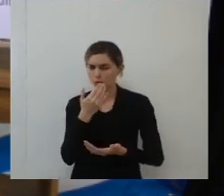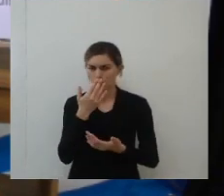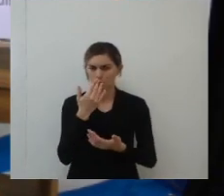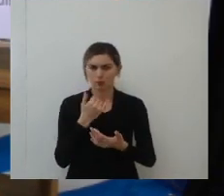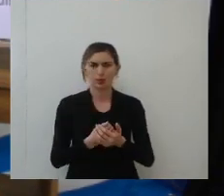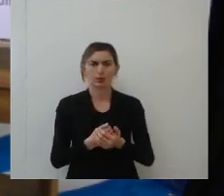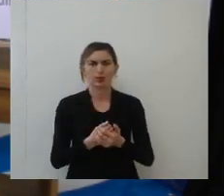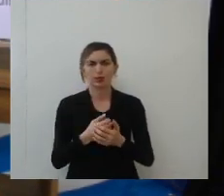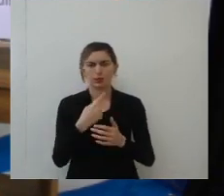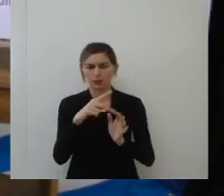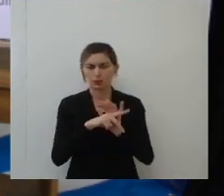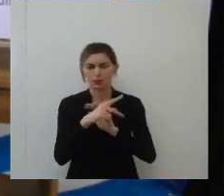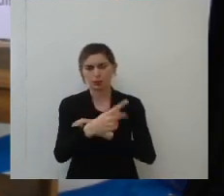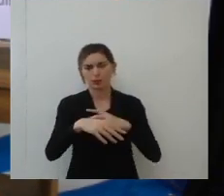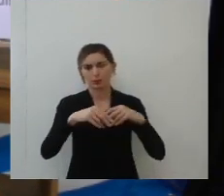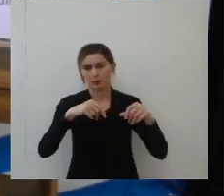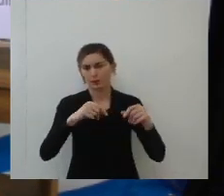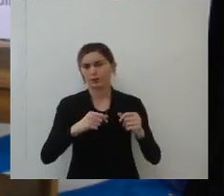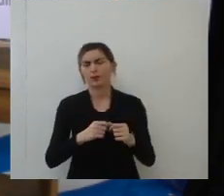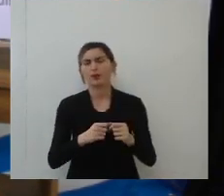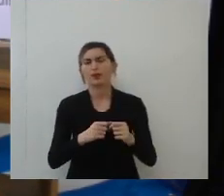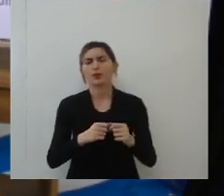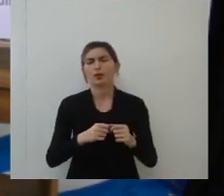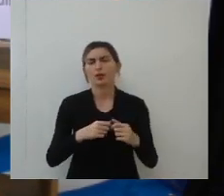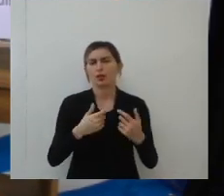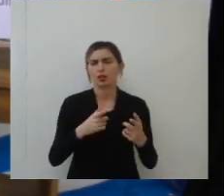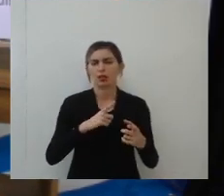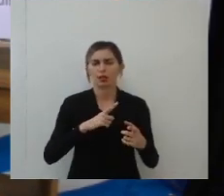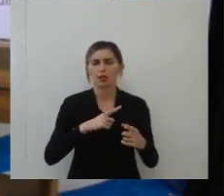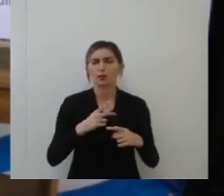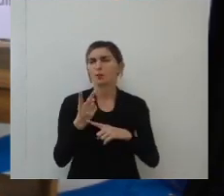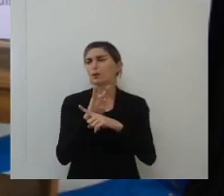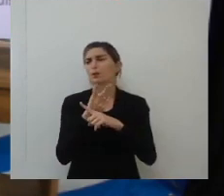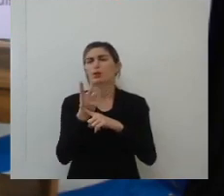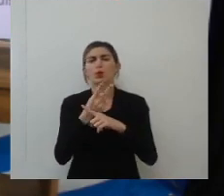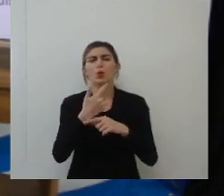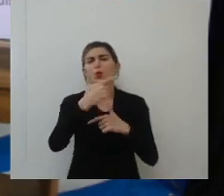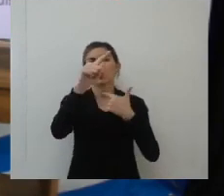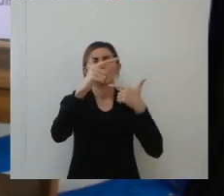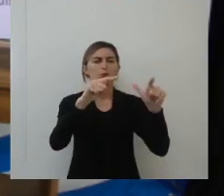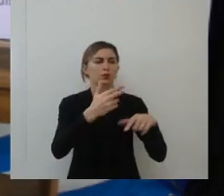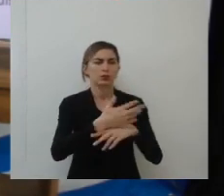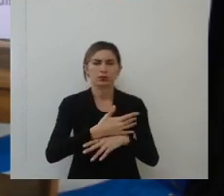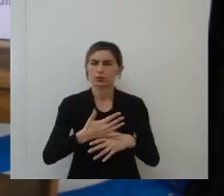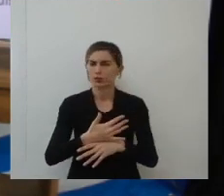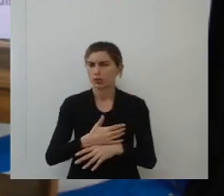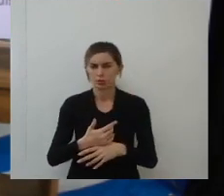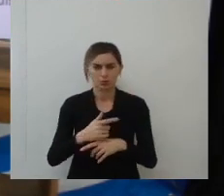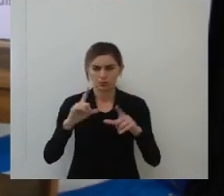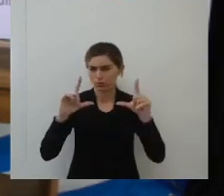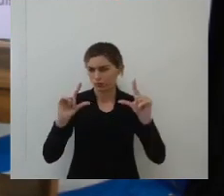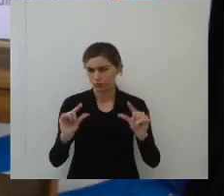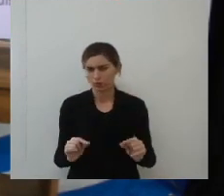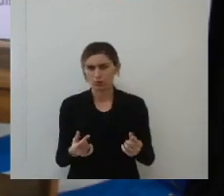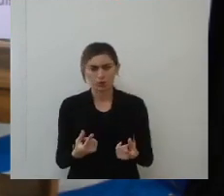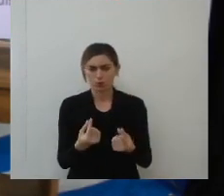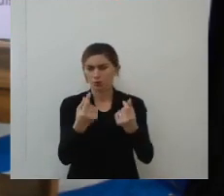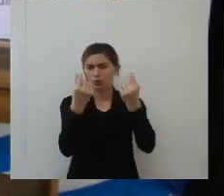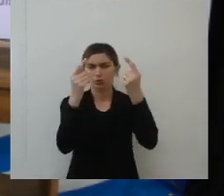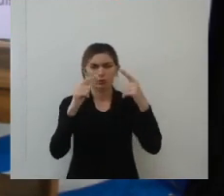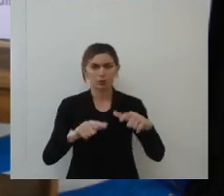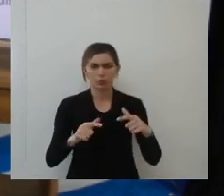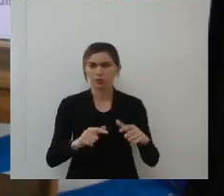vindos da sua própria terra, iriam ter que buscar em outras cidades. Isso não diminuiria a economia